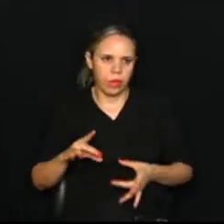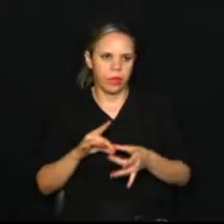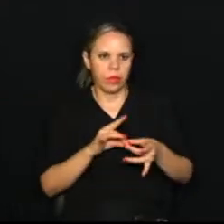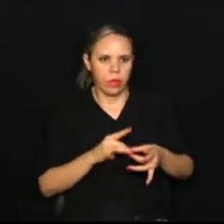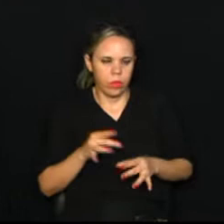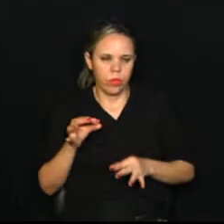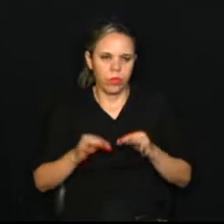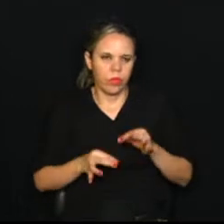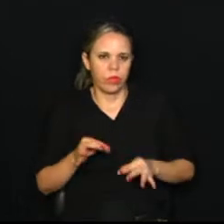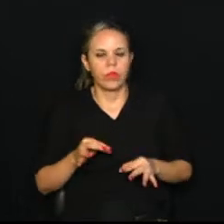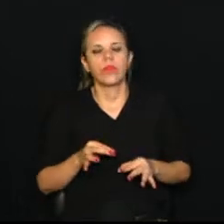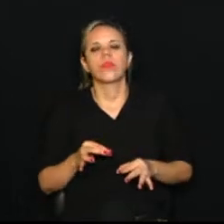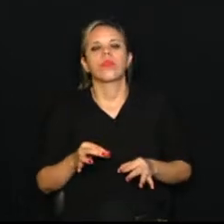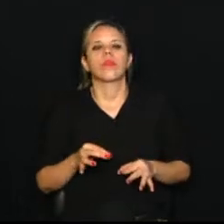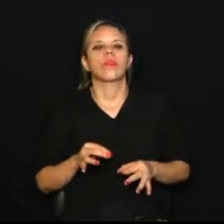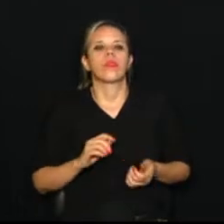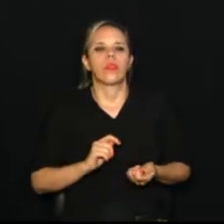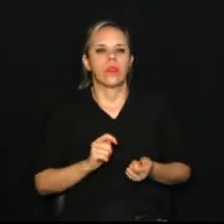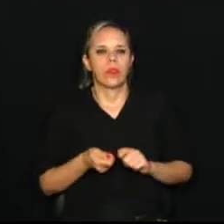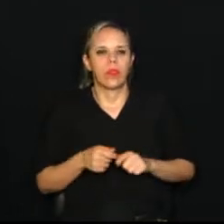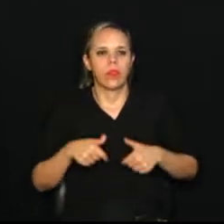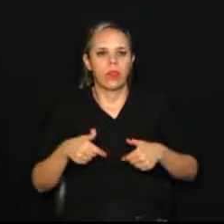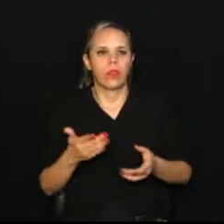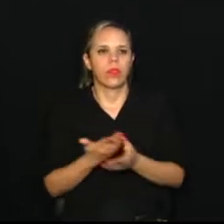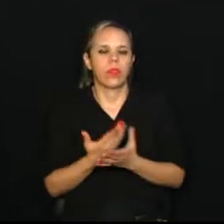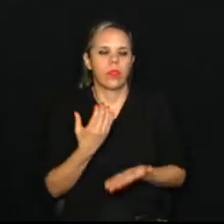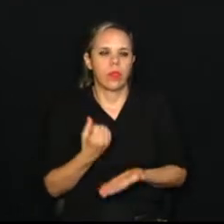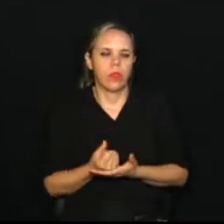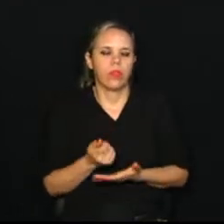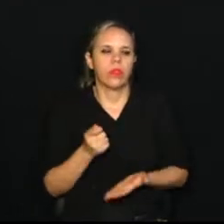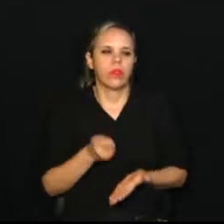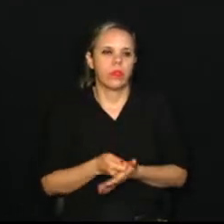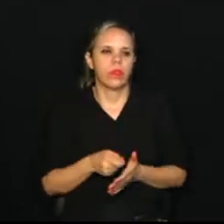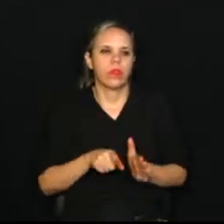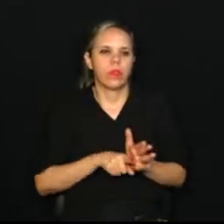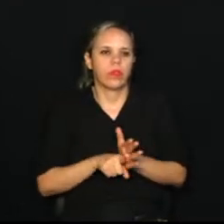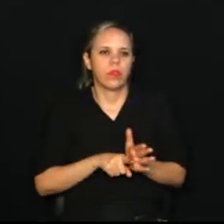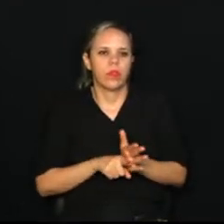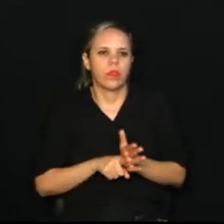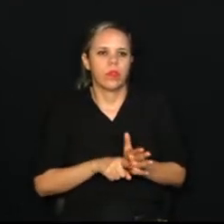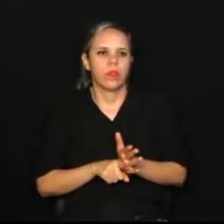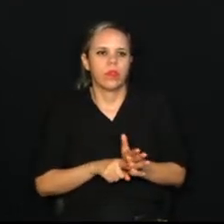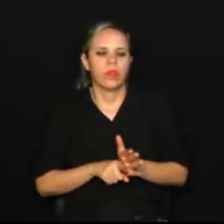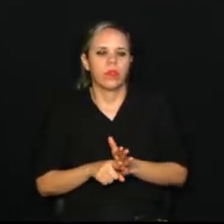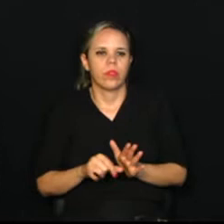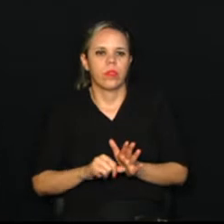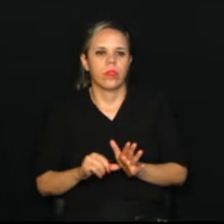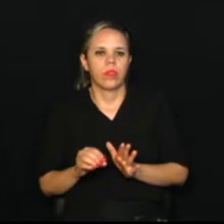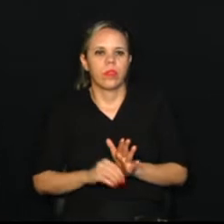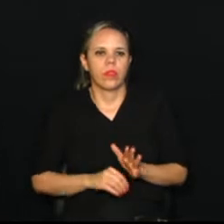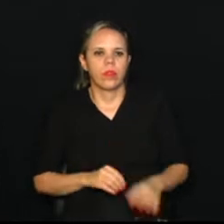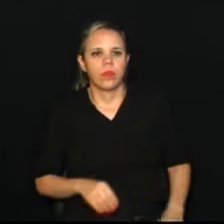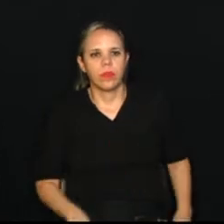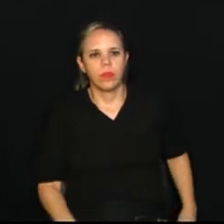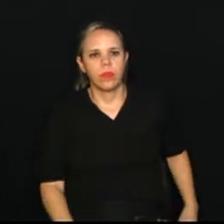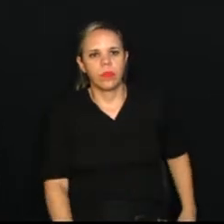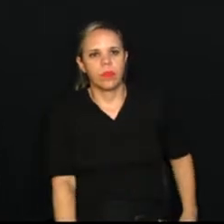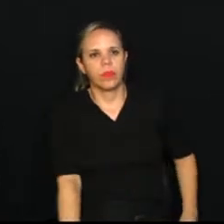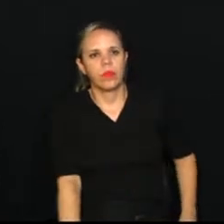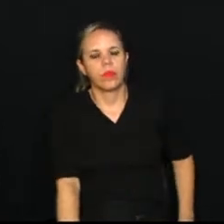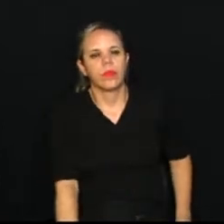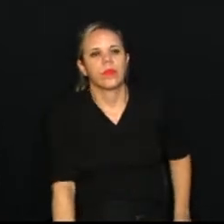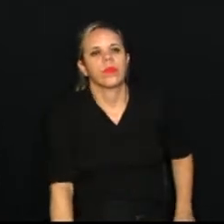ajuizamento e desajuizamento de ações de cobrança e pesquisa automatizada nos diários oficiais.